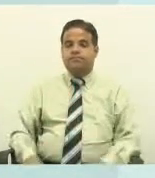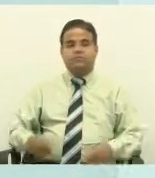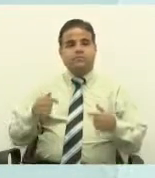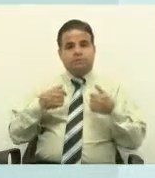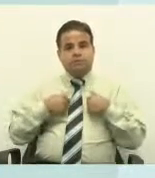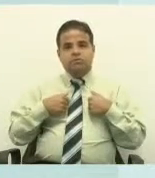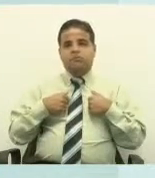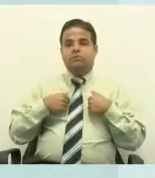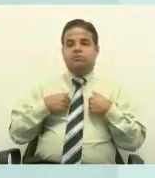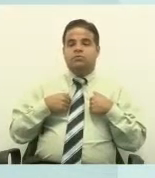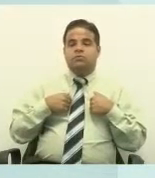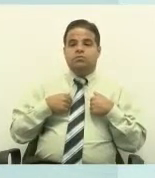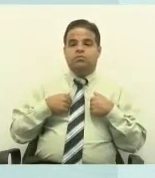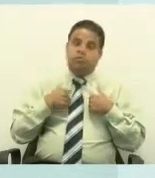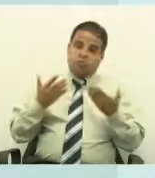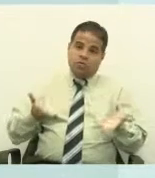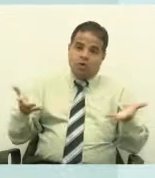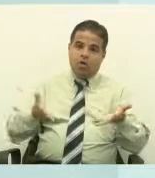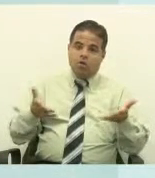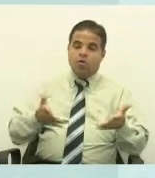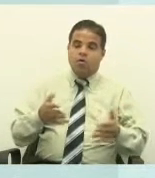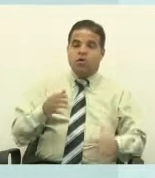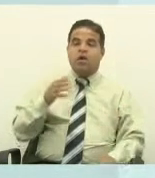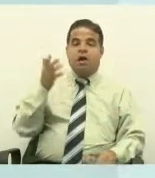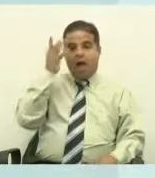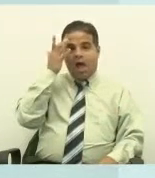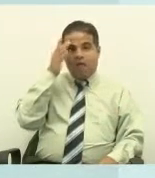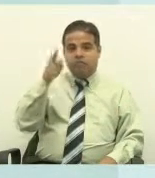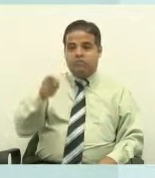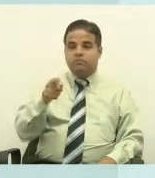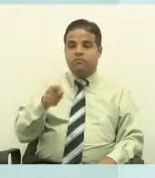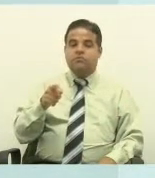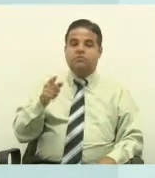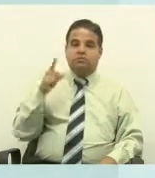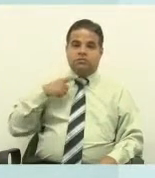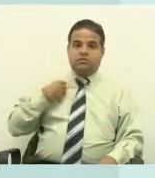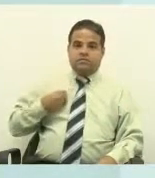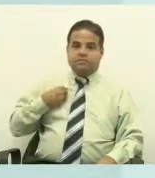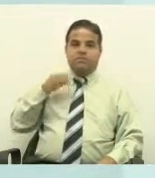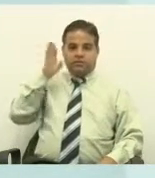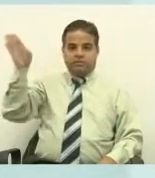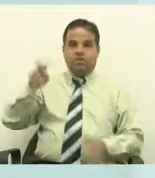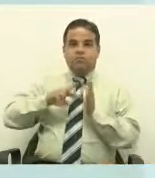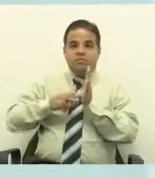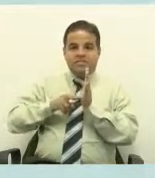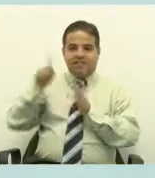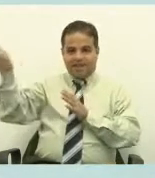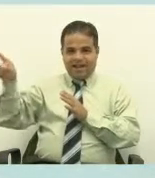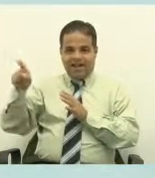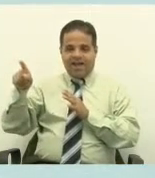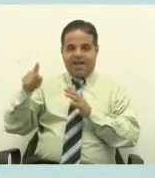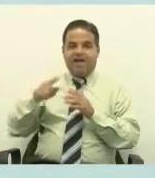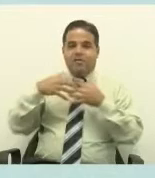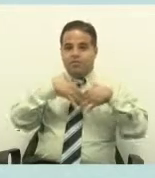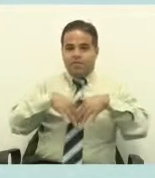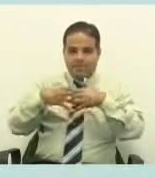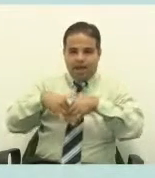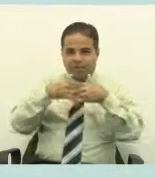eu sou diretor, acho que você lembra, teve presente lá no nosso sindicato dos metalúrgicos de Guarulhos